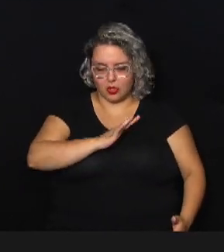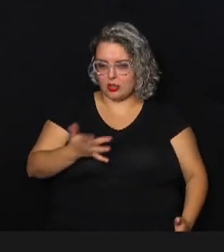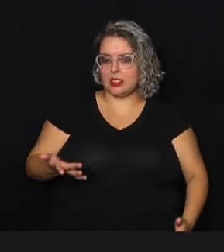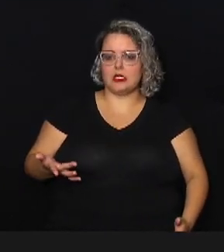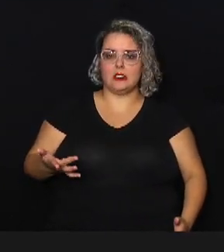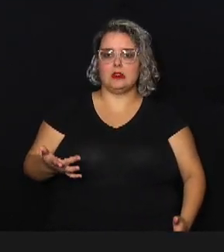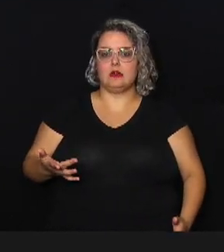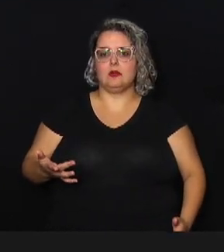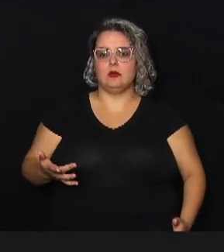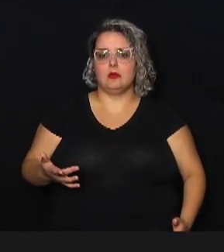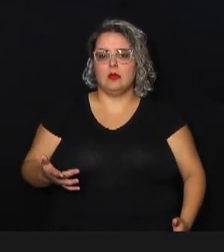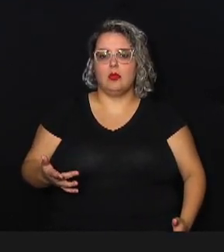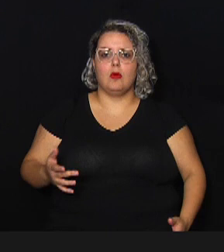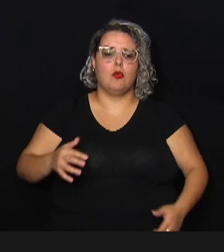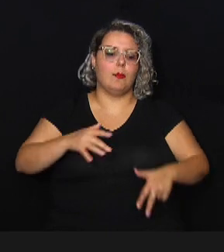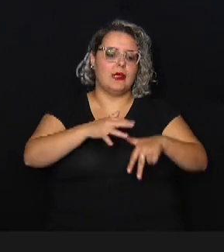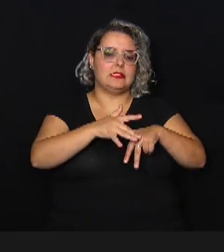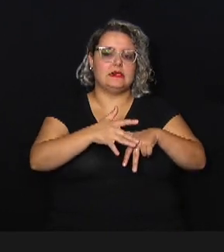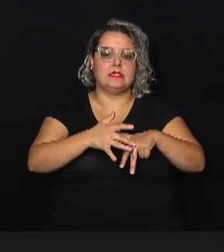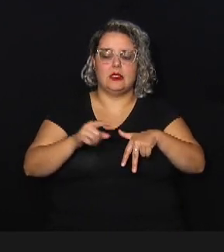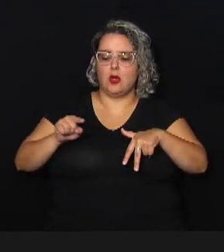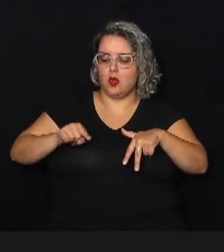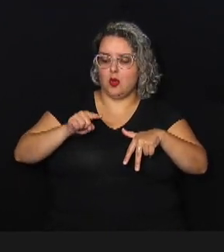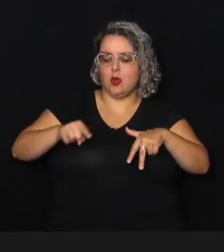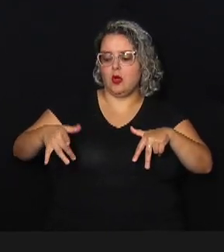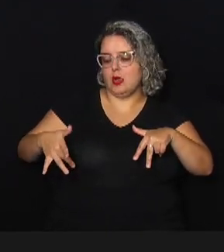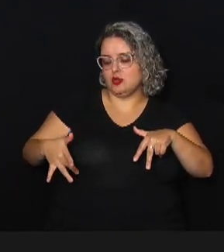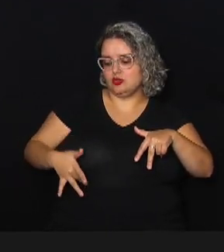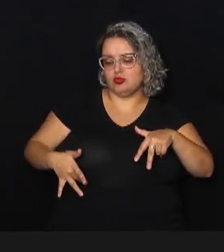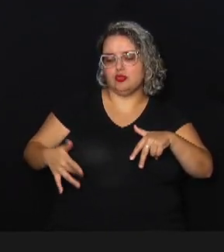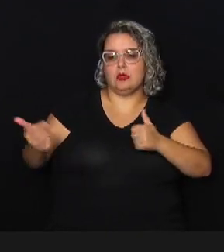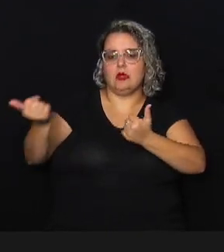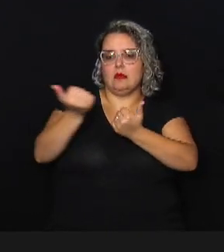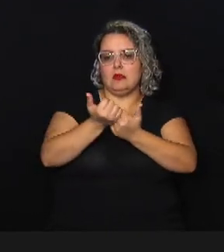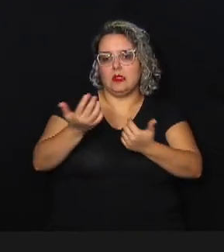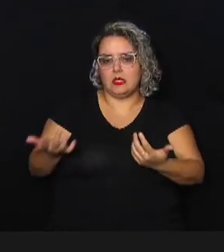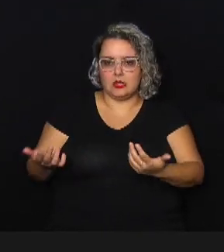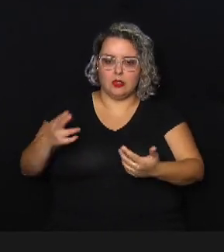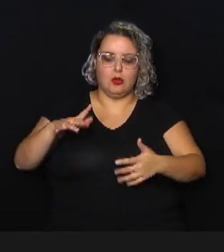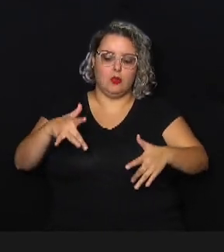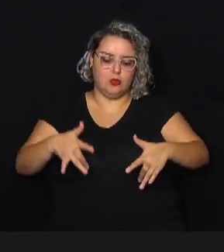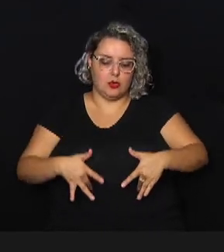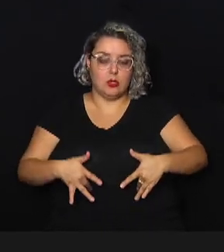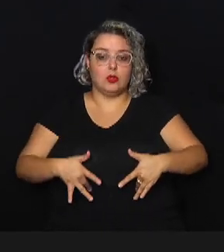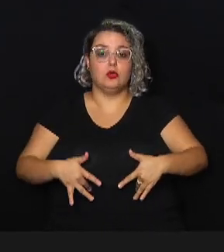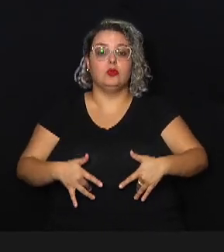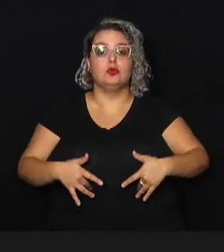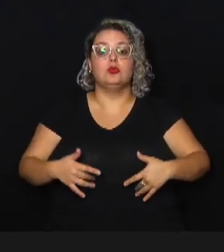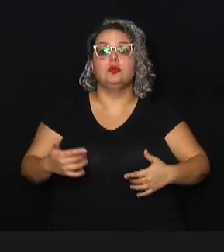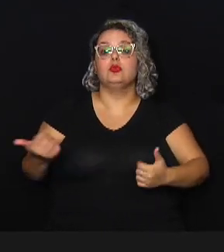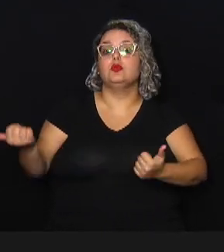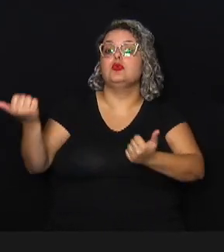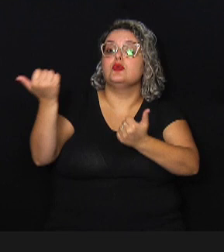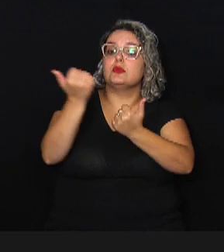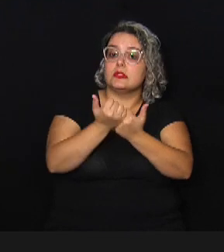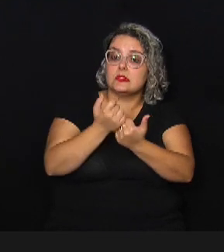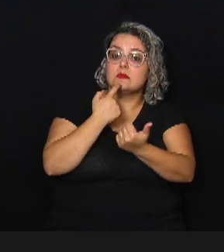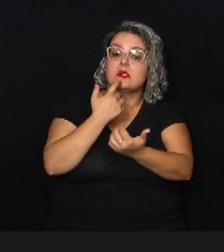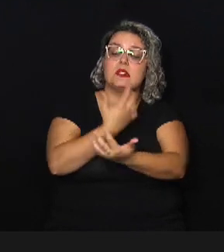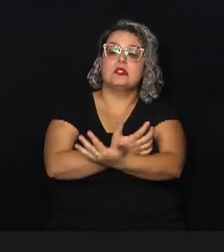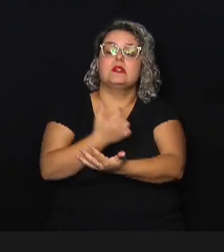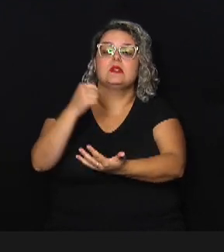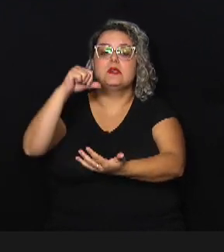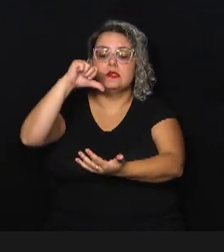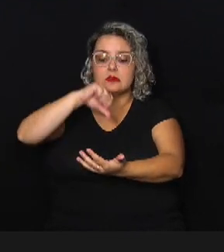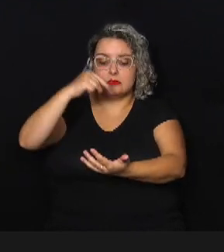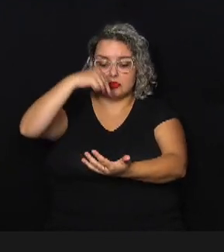rejeita o rim, ou rejeita o fígado transplantado. No transplante de medula, é uma rejeição ao contrário. Por quê?